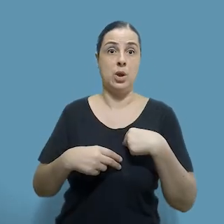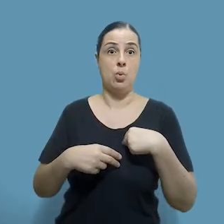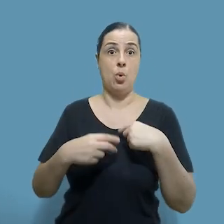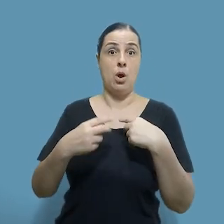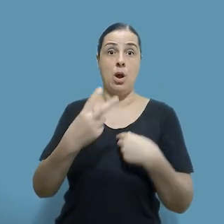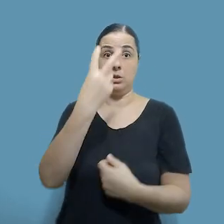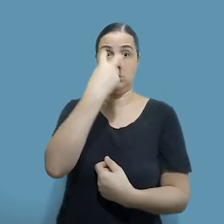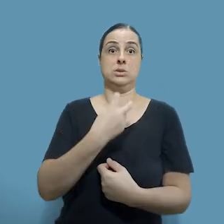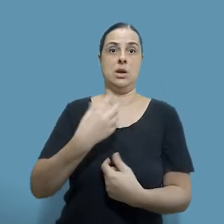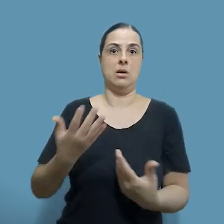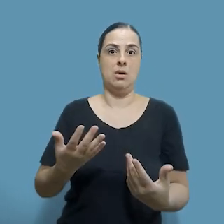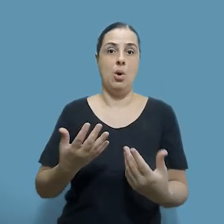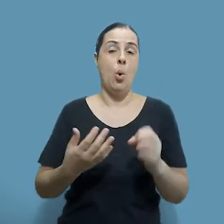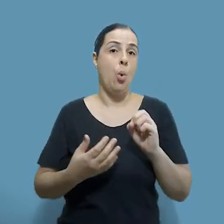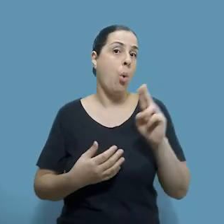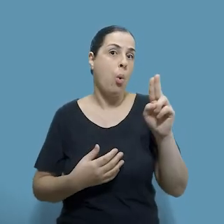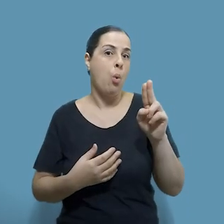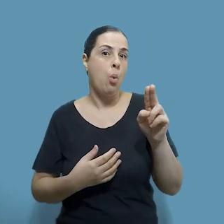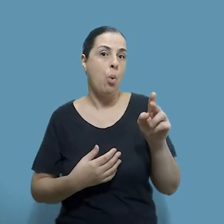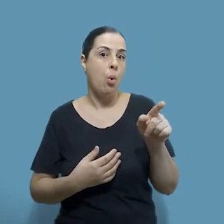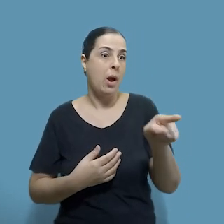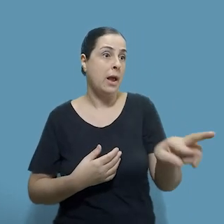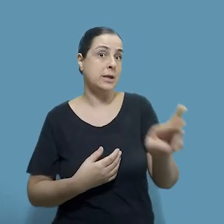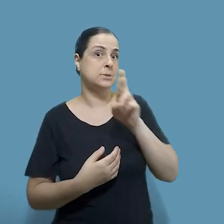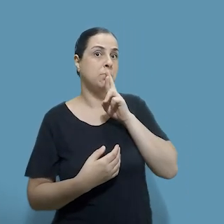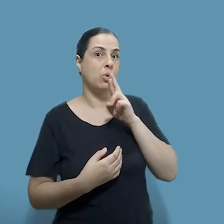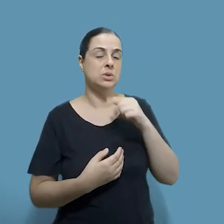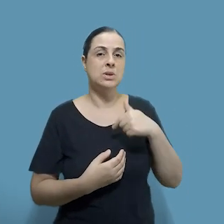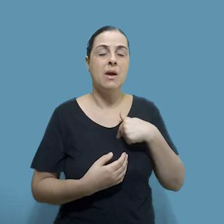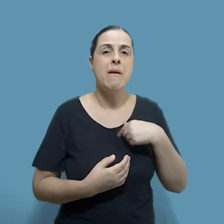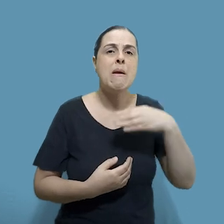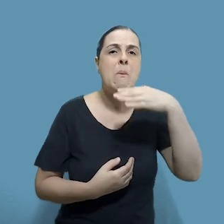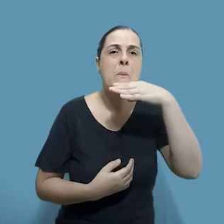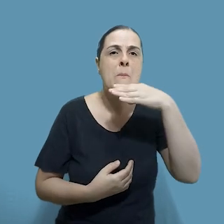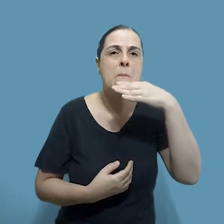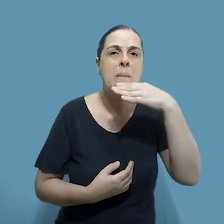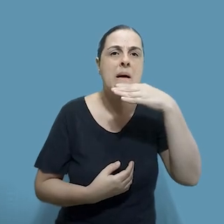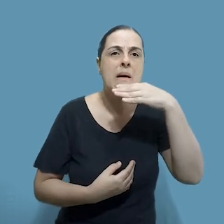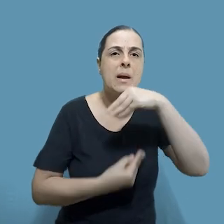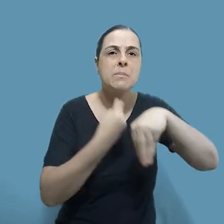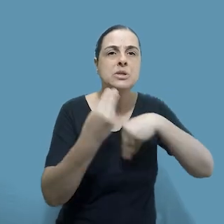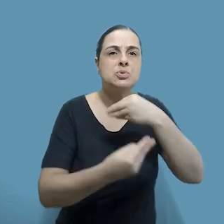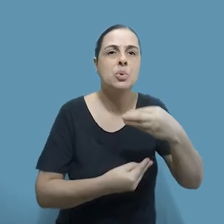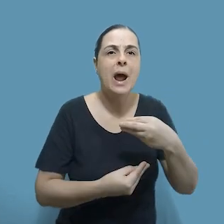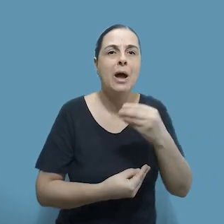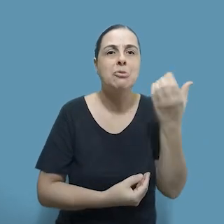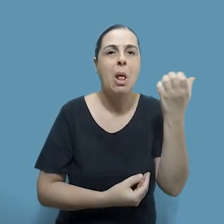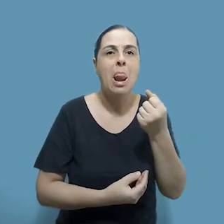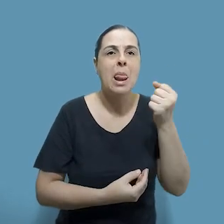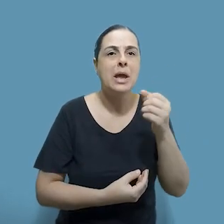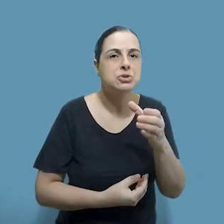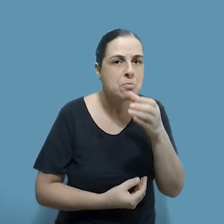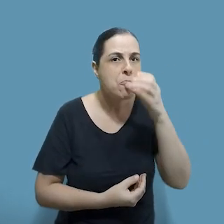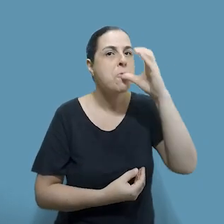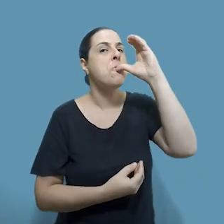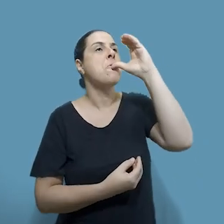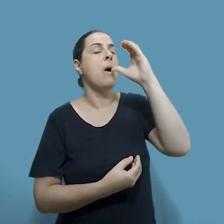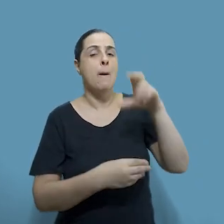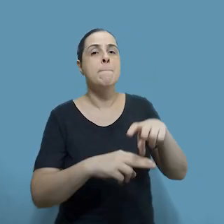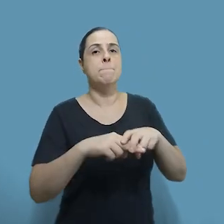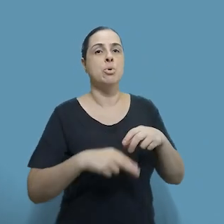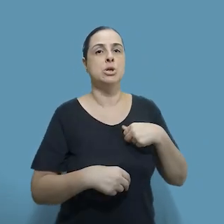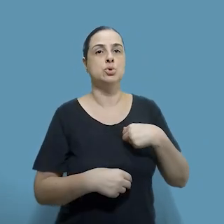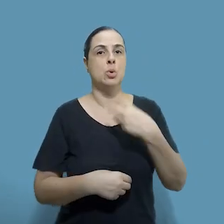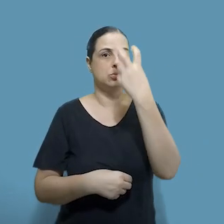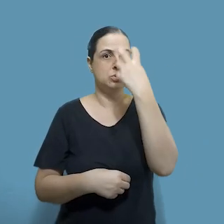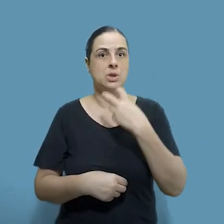Comi manga, tomei leite. Enfim, as pessoas precisavam achar uma explicação, né? E a